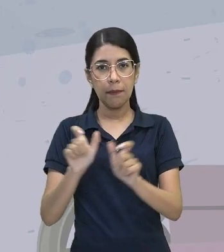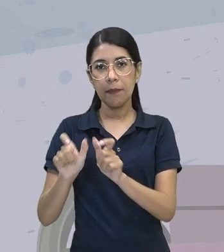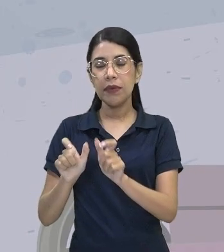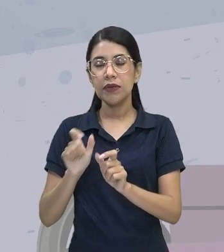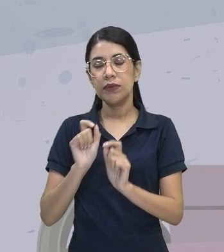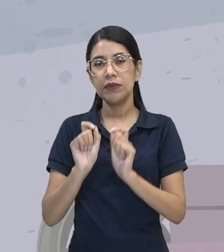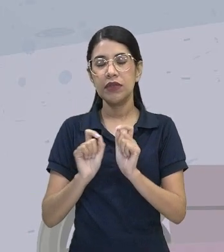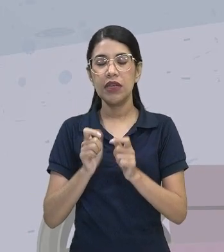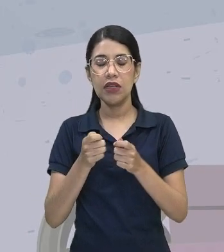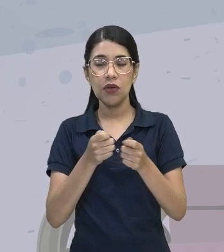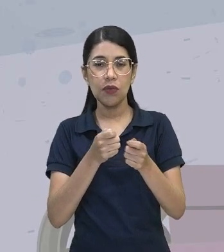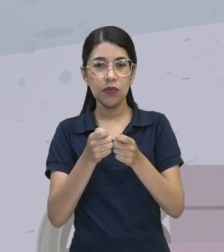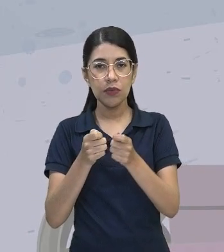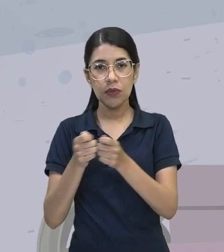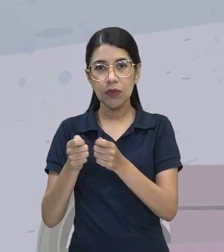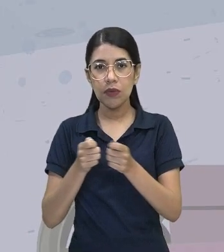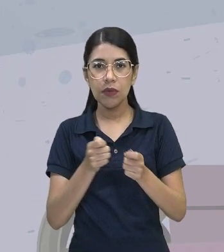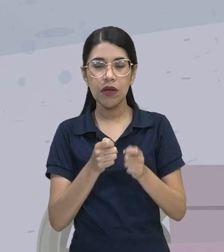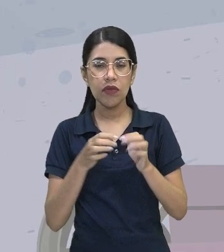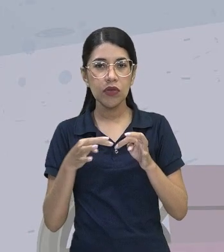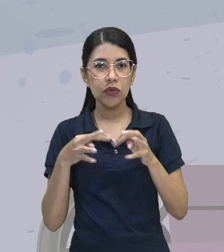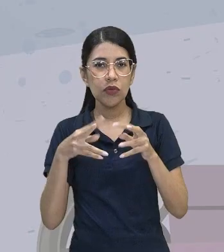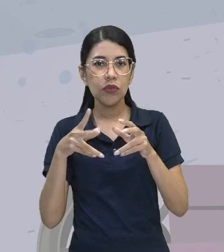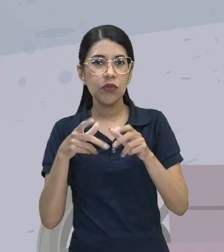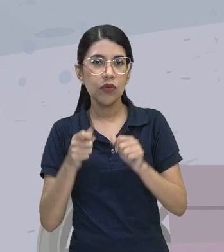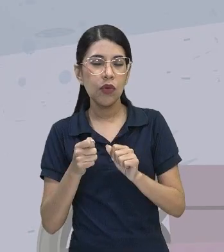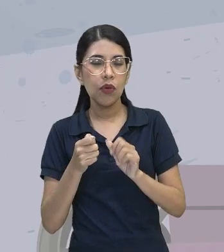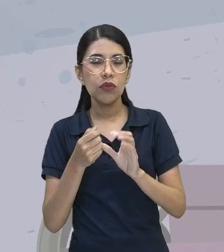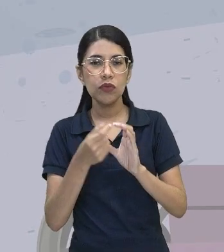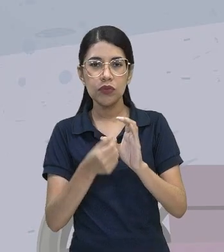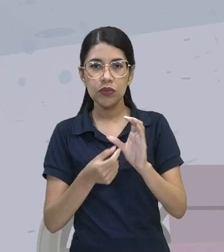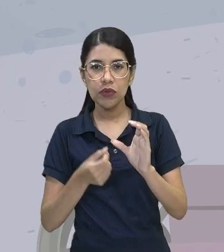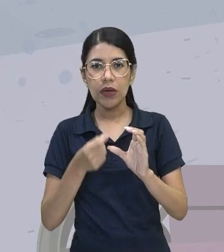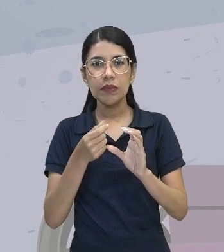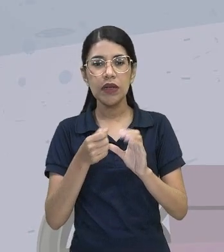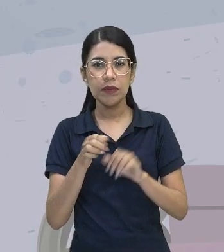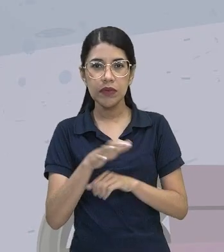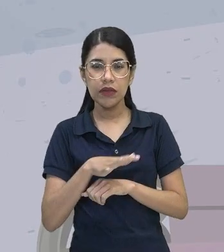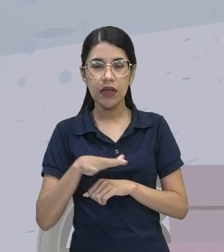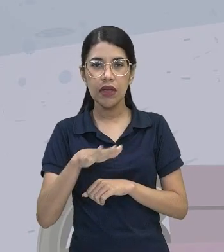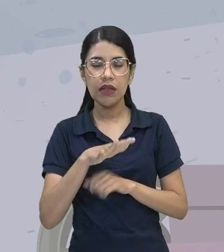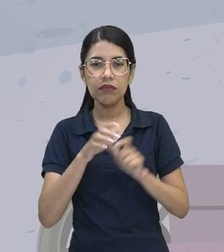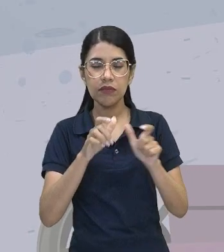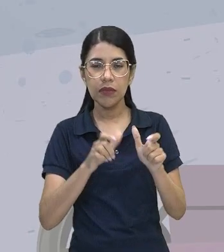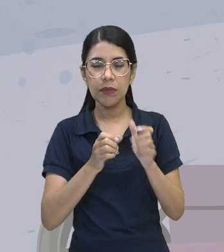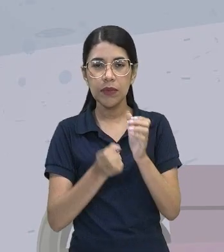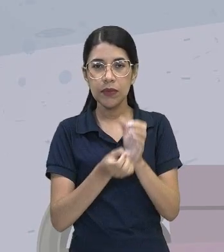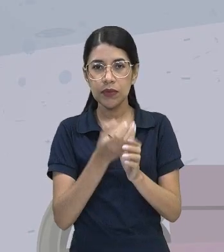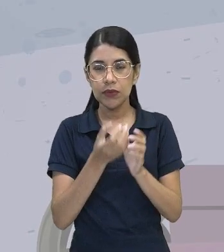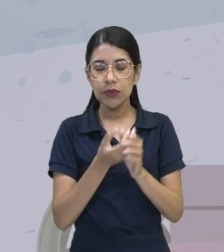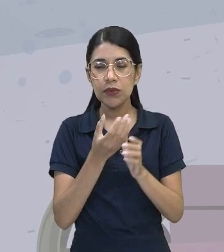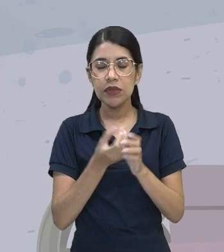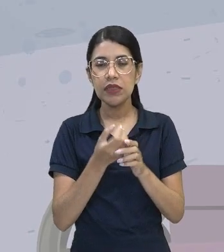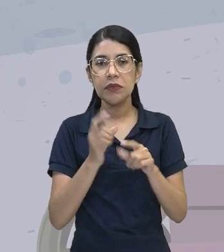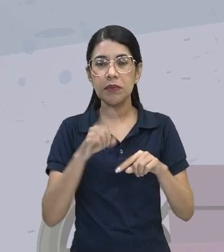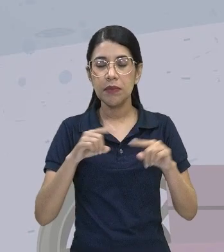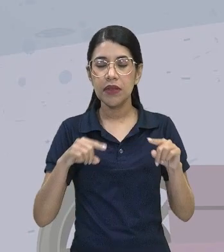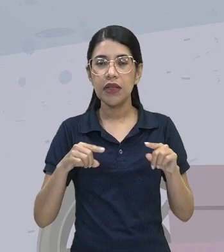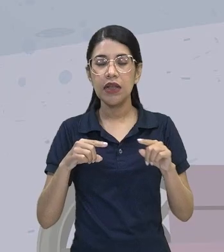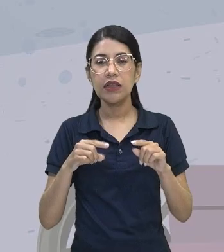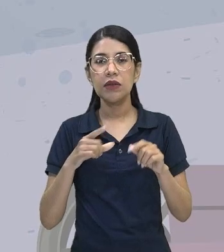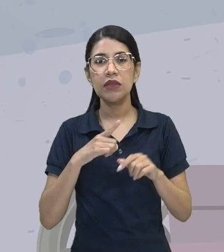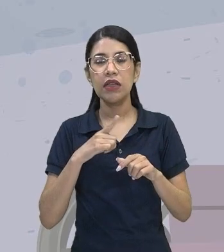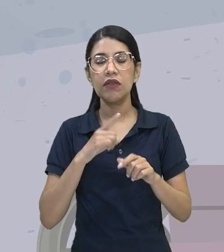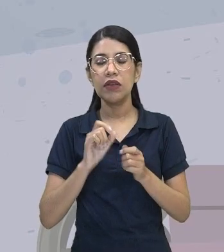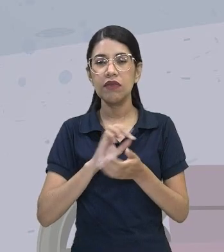basicamente controlavam todo o capital ali ao redor de uma produção de mercadoria, surgindo então os